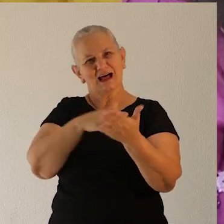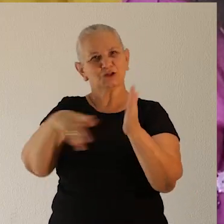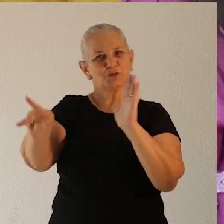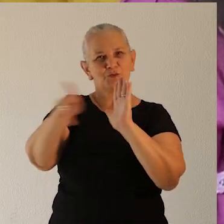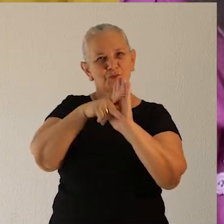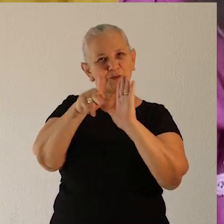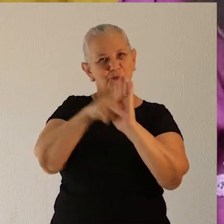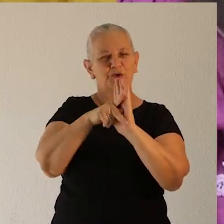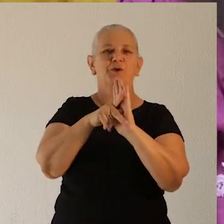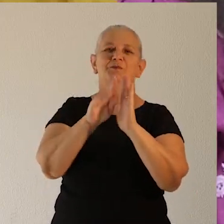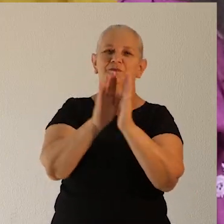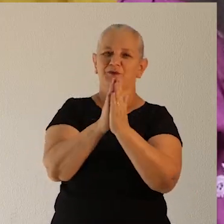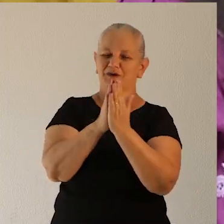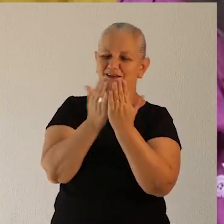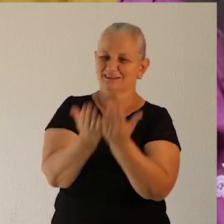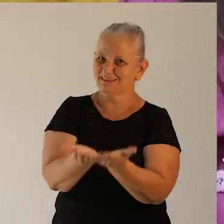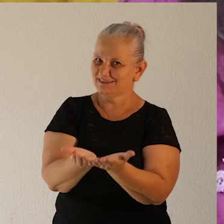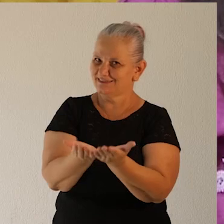ó.